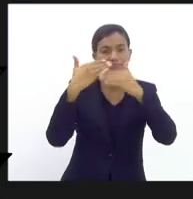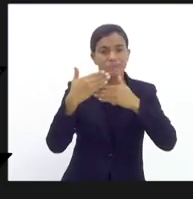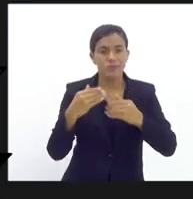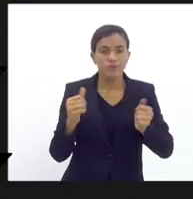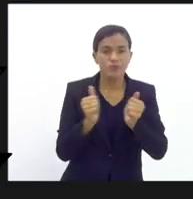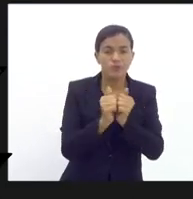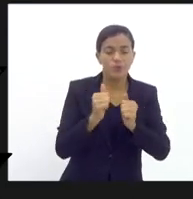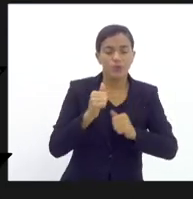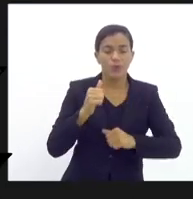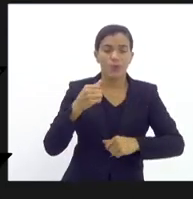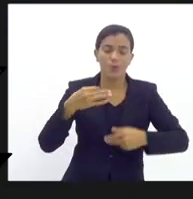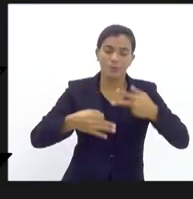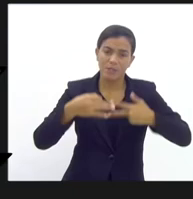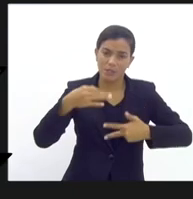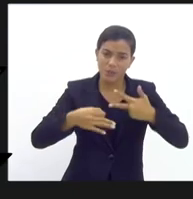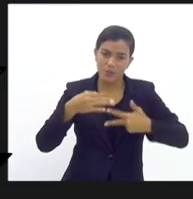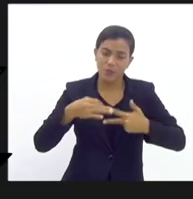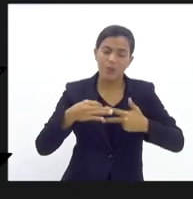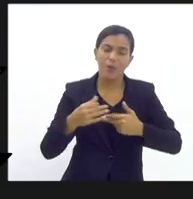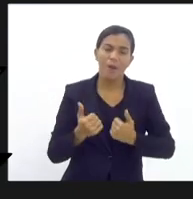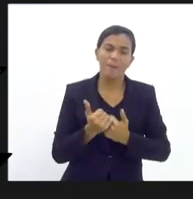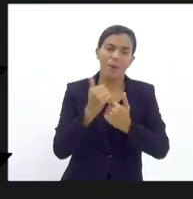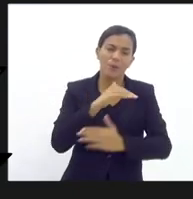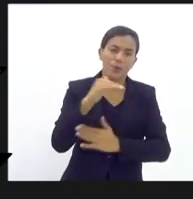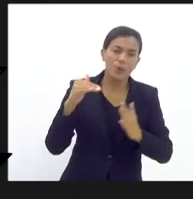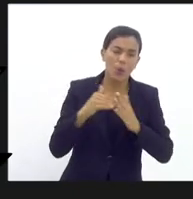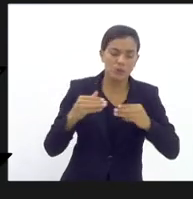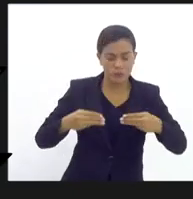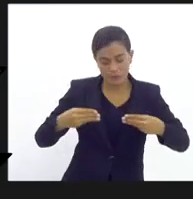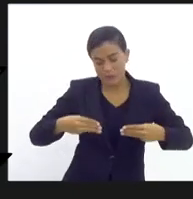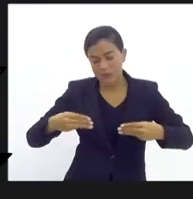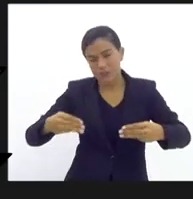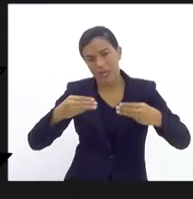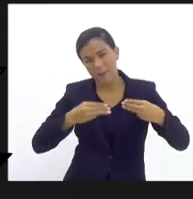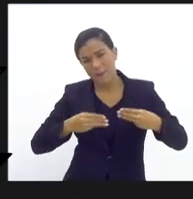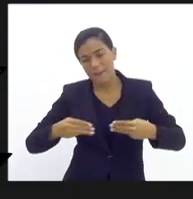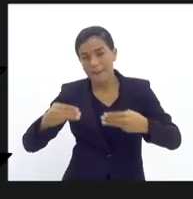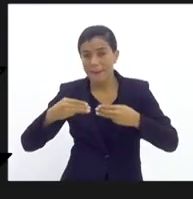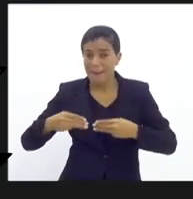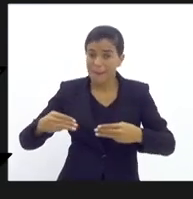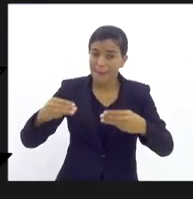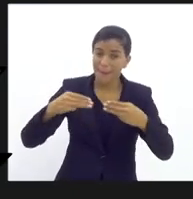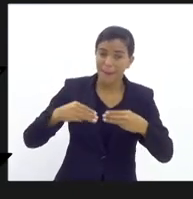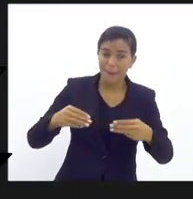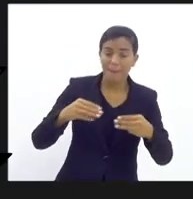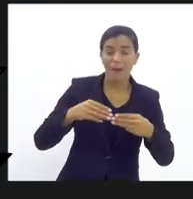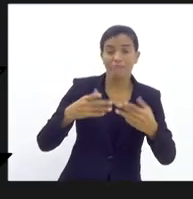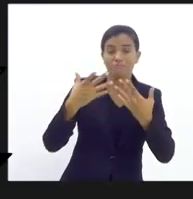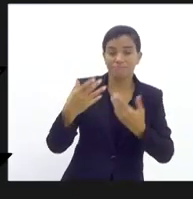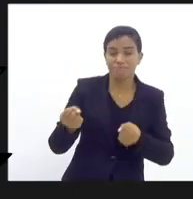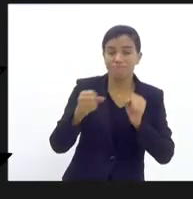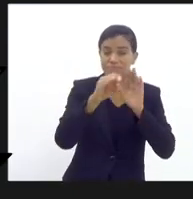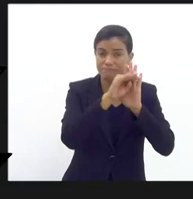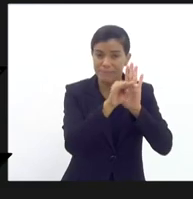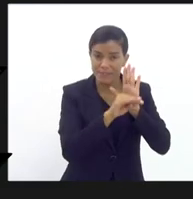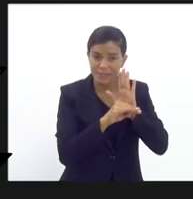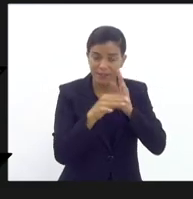da Justiça com o apoio de todos os Ministérios né que estão afetos a essa agenda